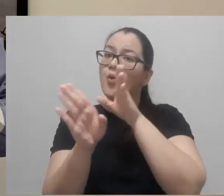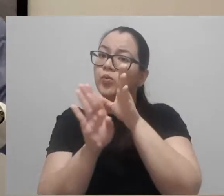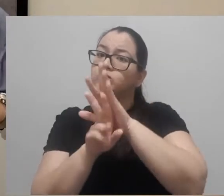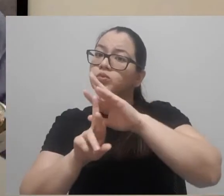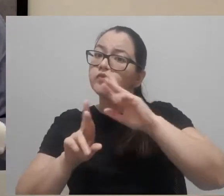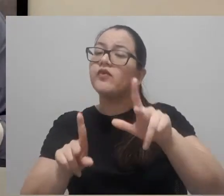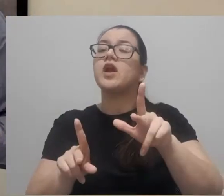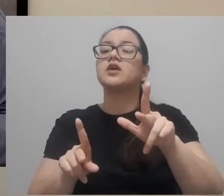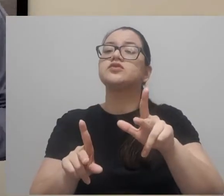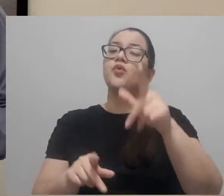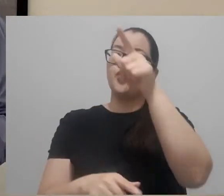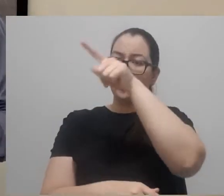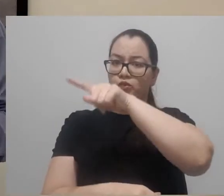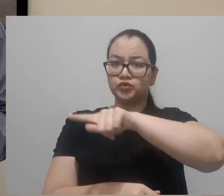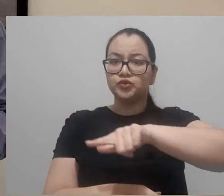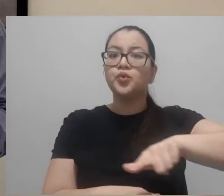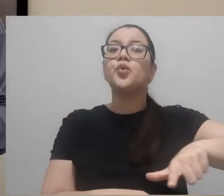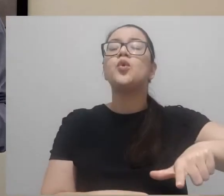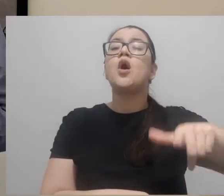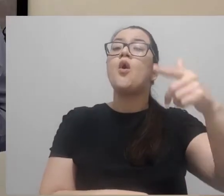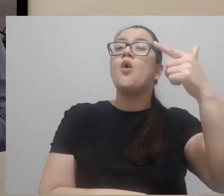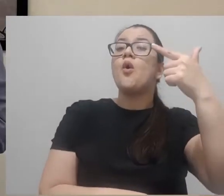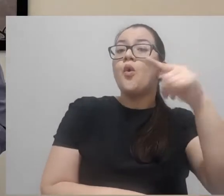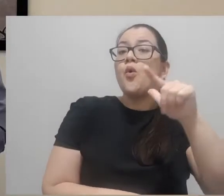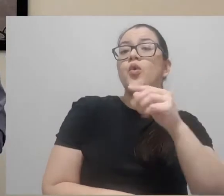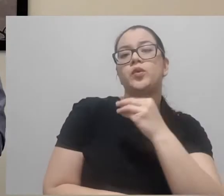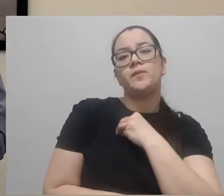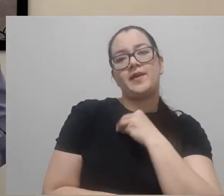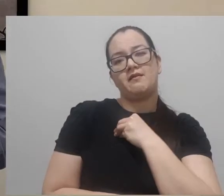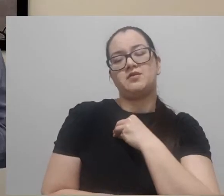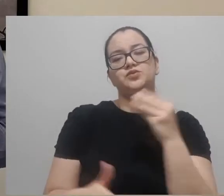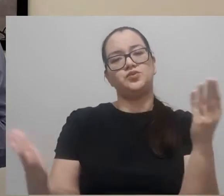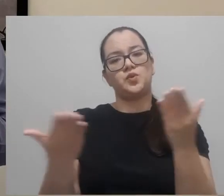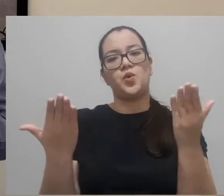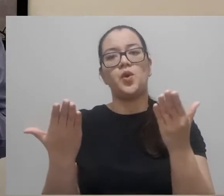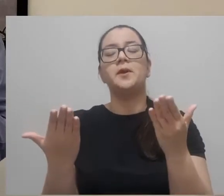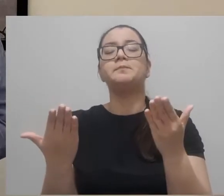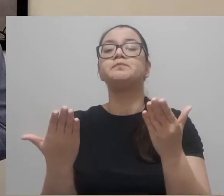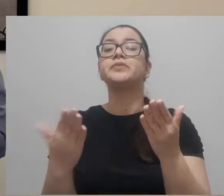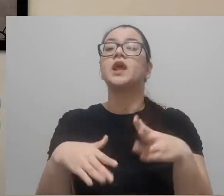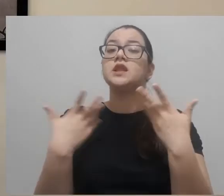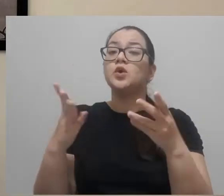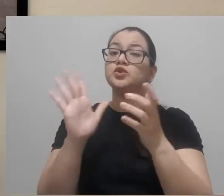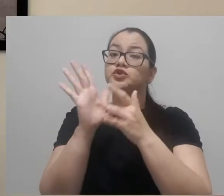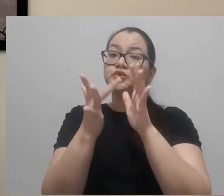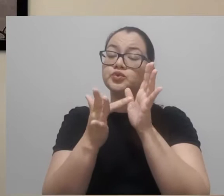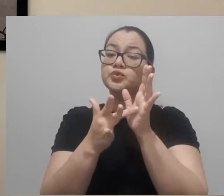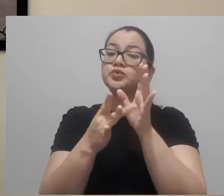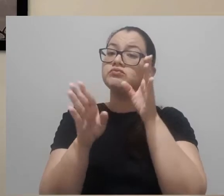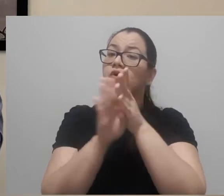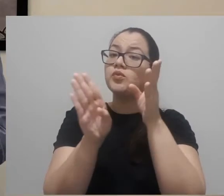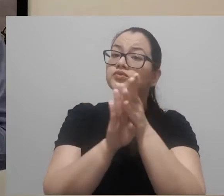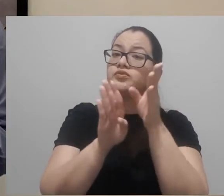agora em relação a um outro tipo de pecado. Ele adverte os seus discípulos aqui sobre o pecado,